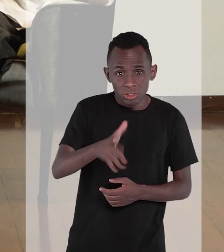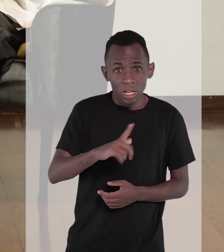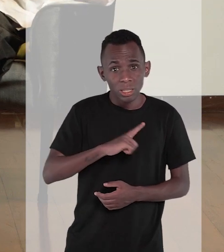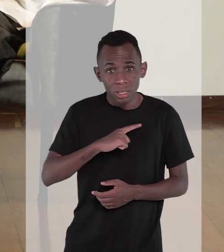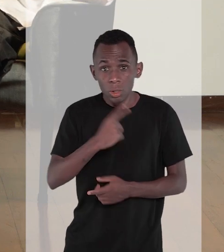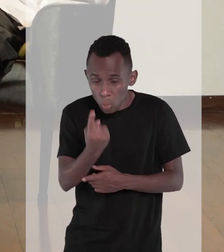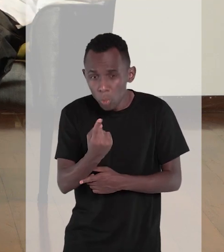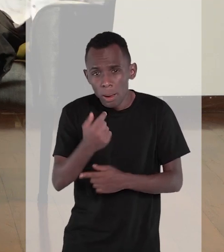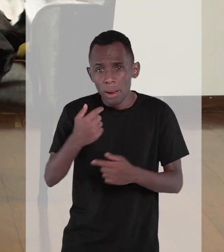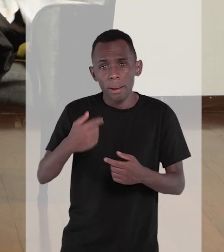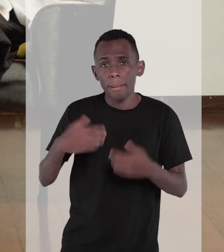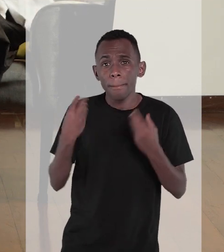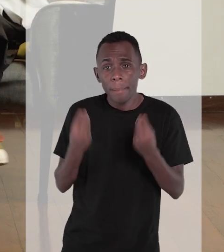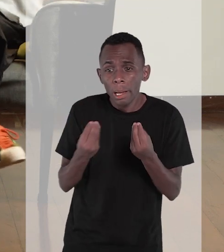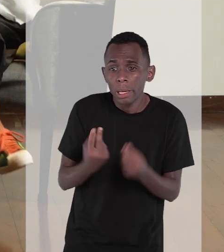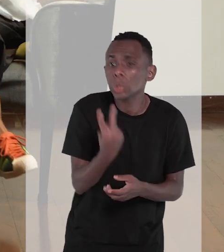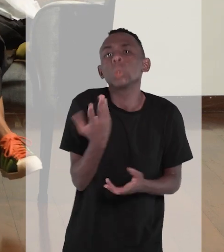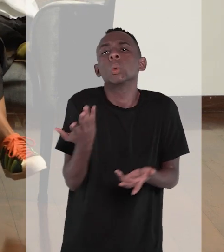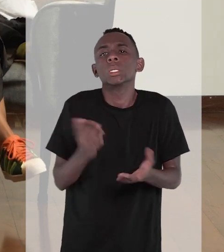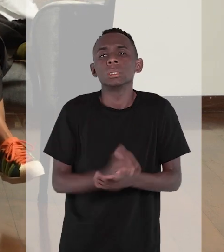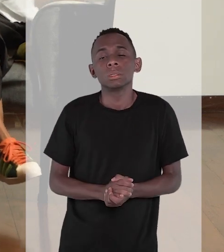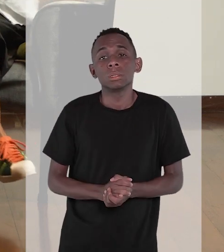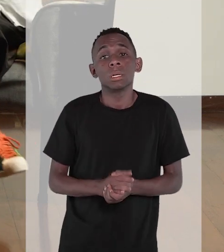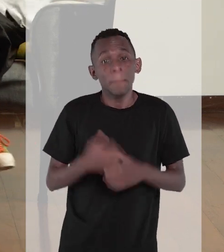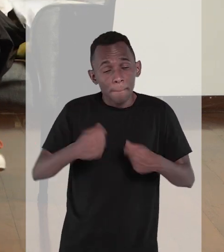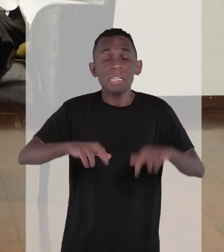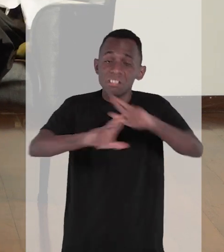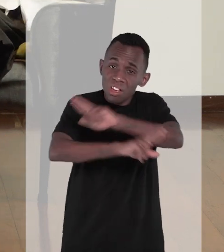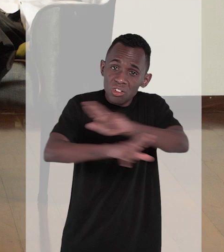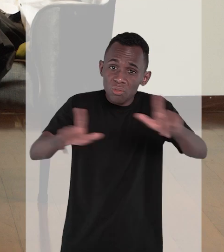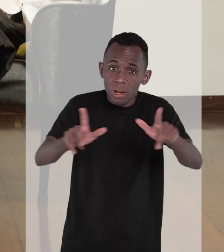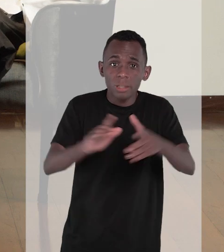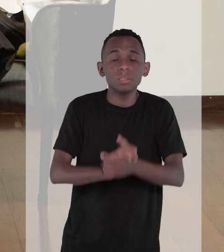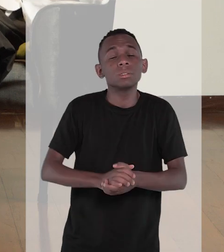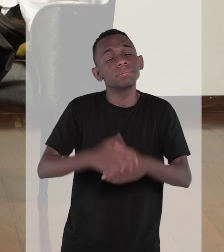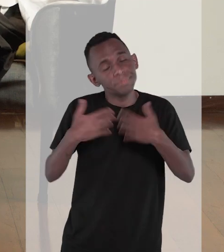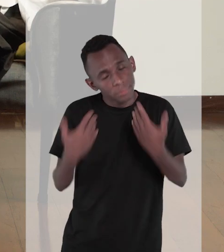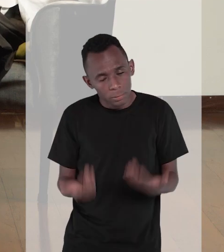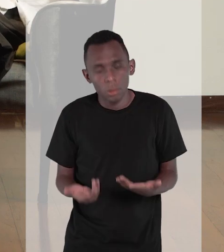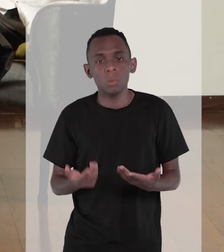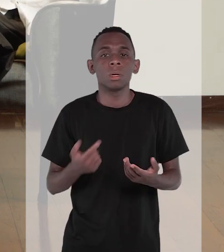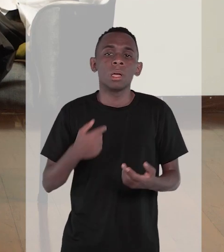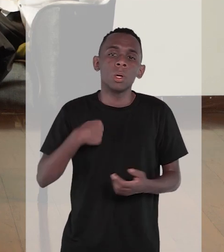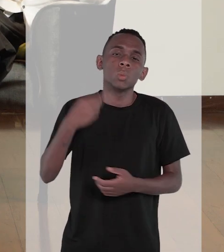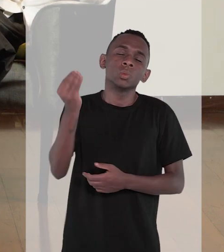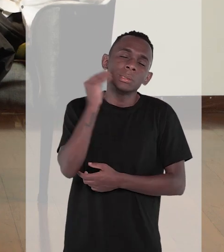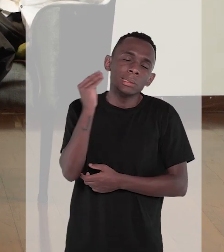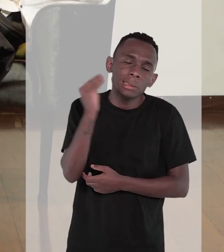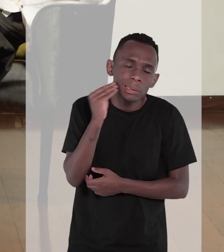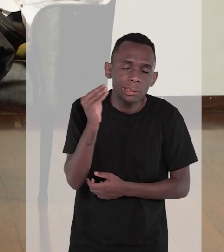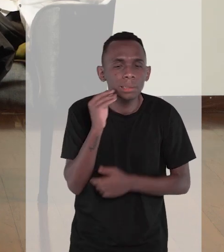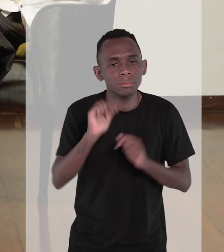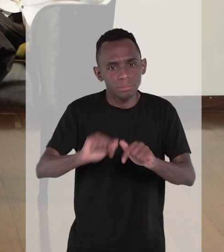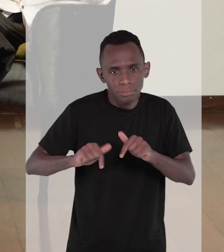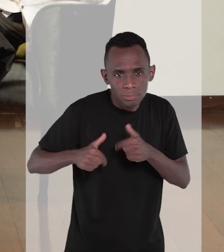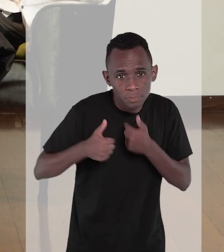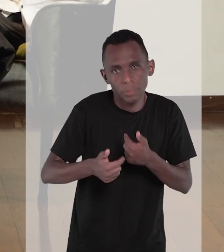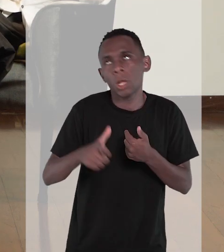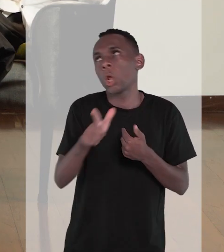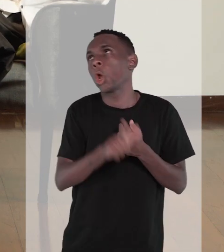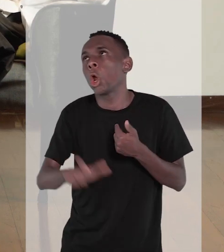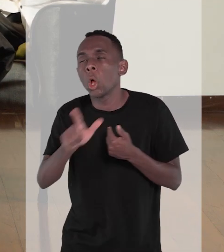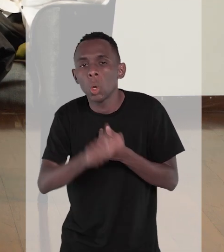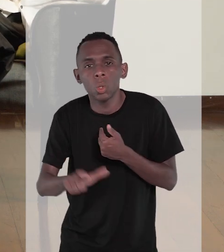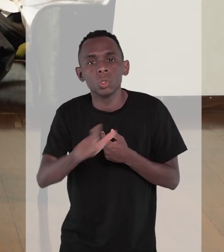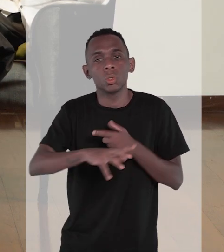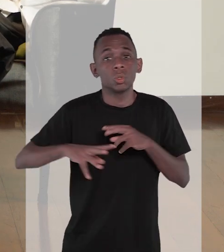Catedral? Vamos mudar, vamos né, fazer uma coisa diferente. E é isso que eu tento fazer.